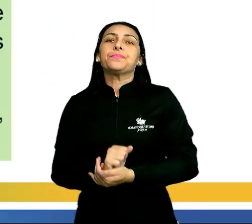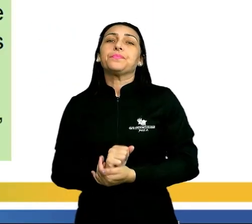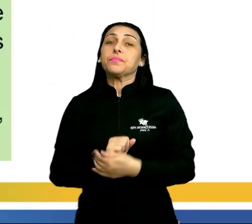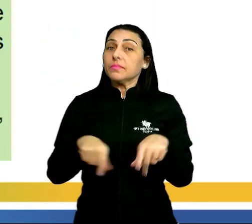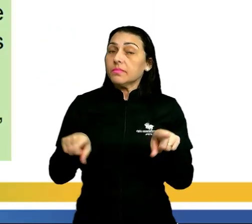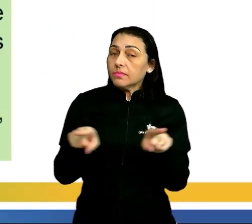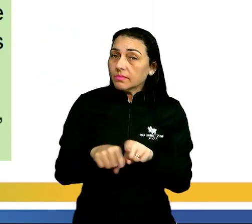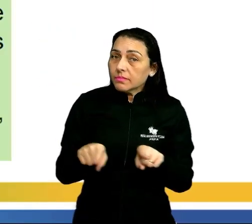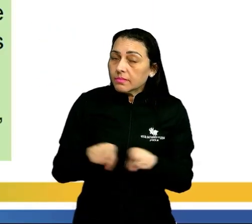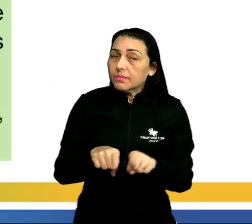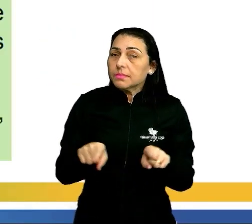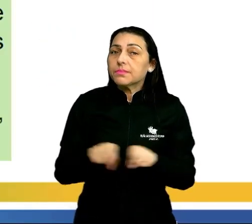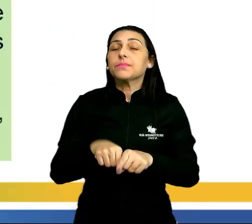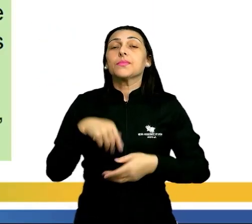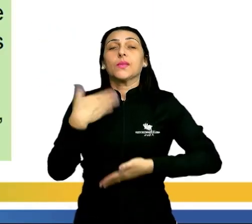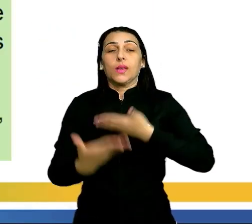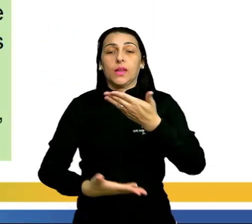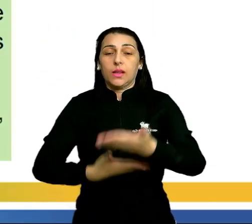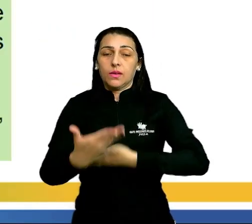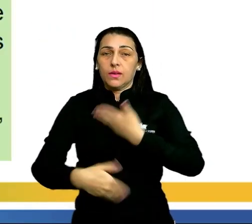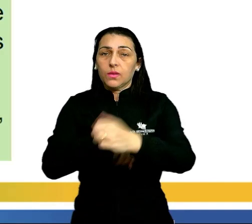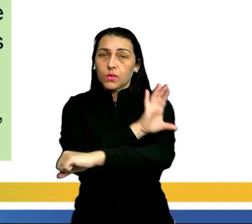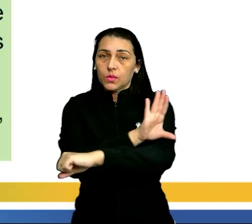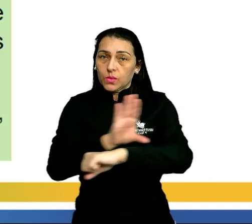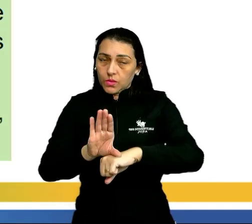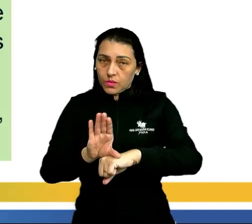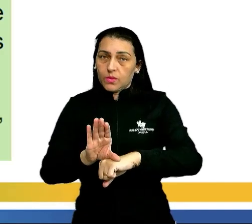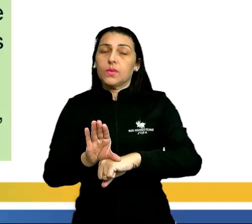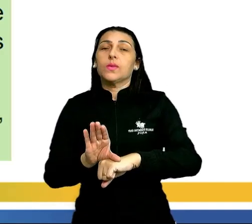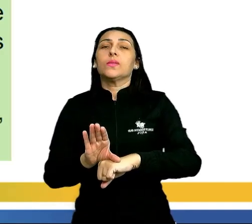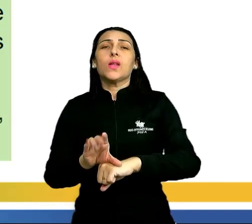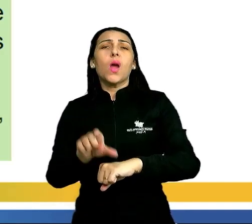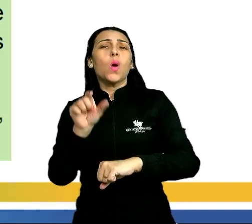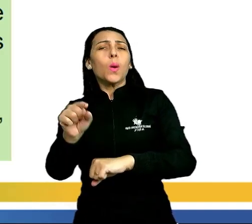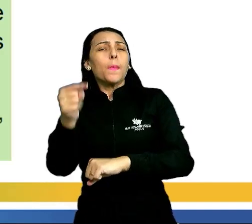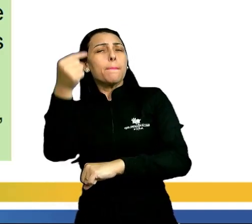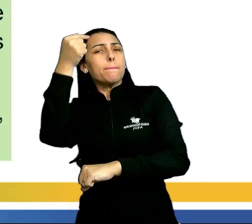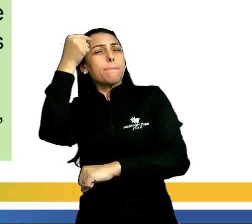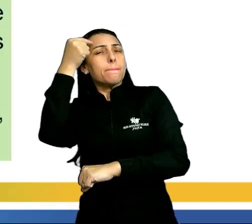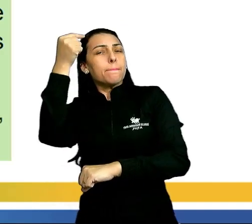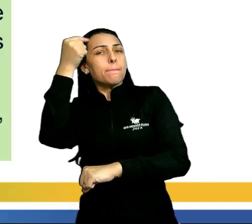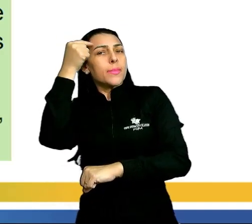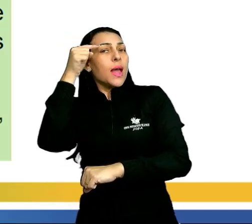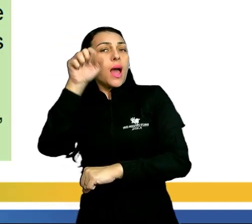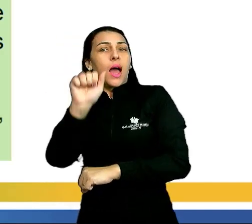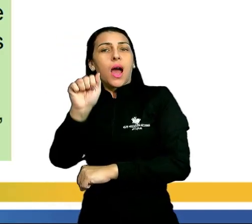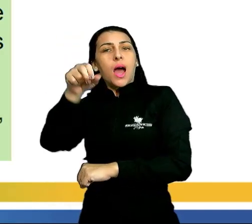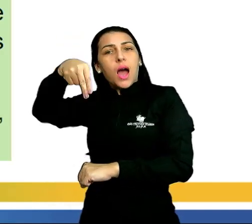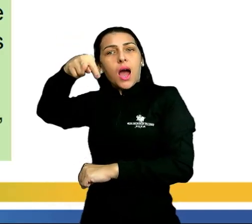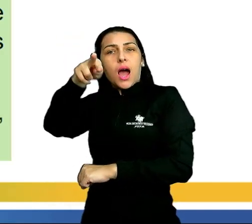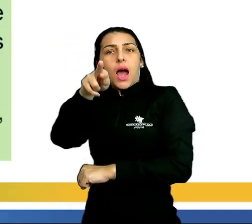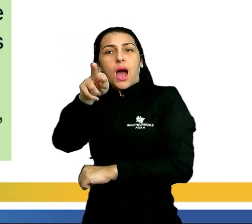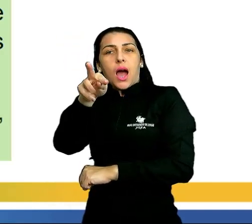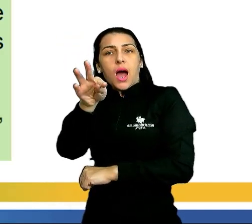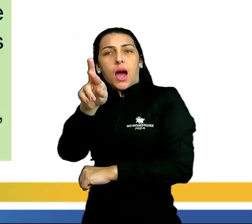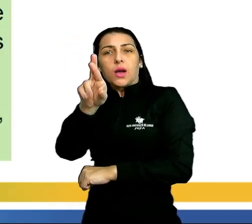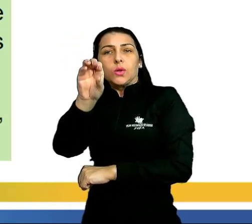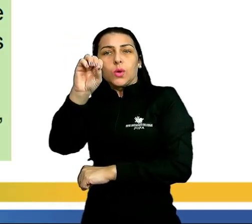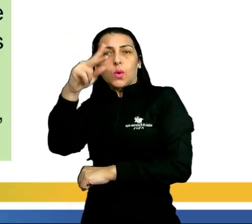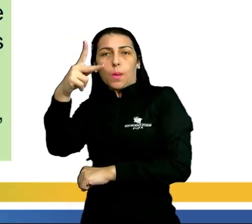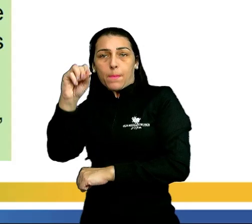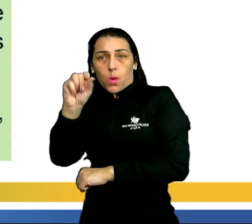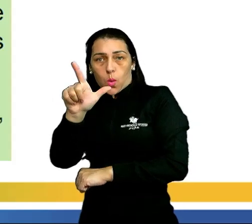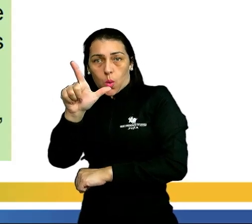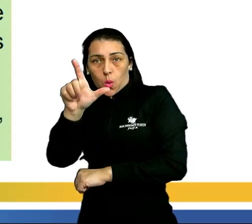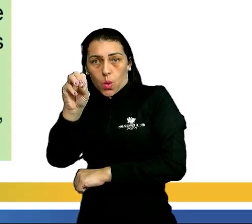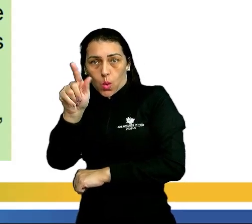então, o relativismo cultural é uma perspectiva da antropologia que vê diferentes